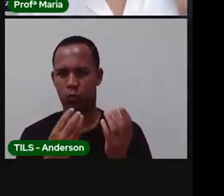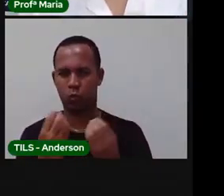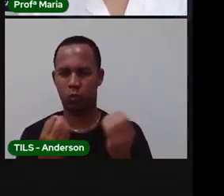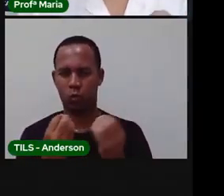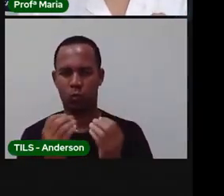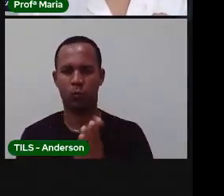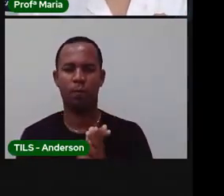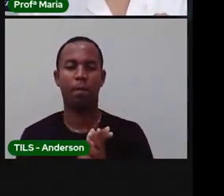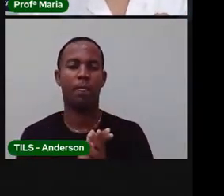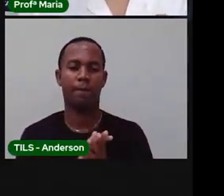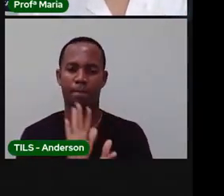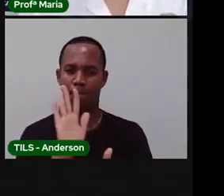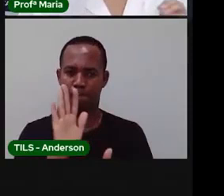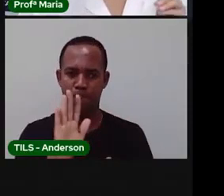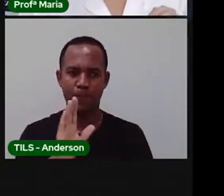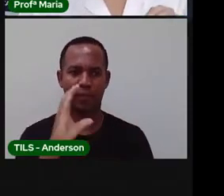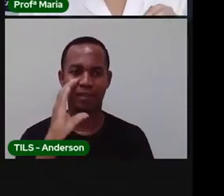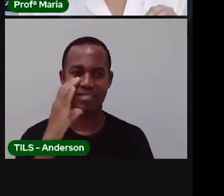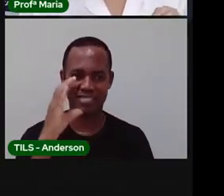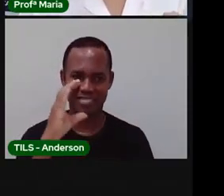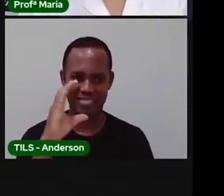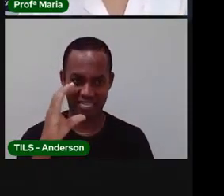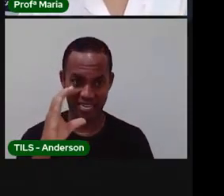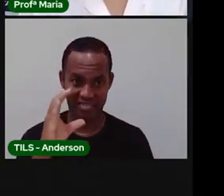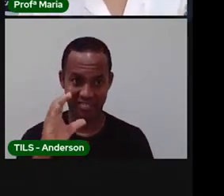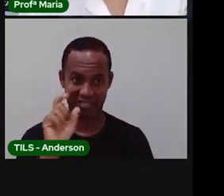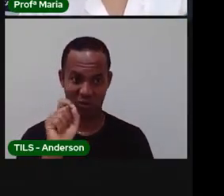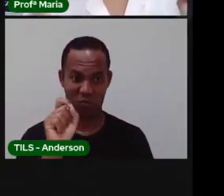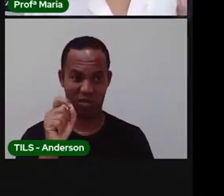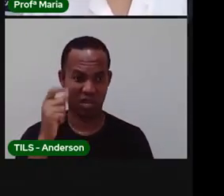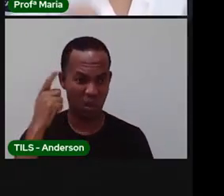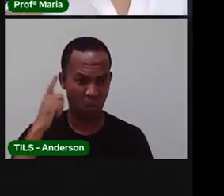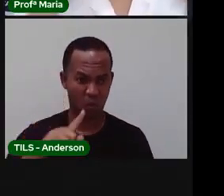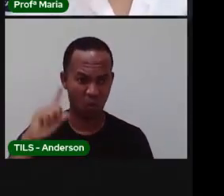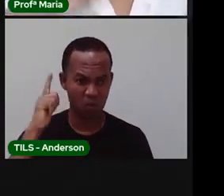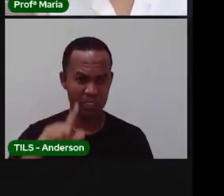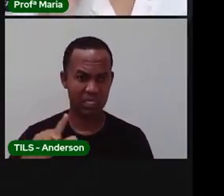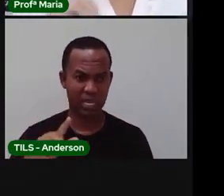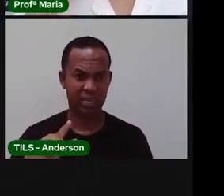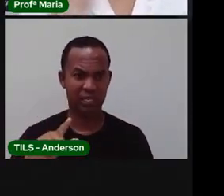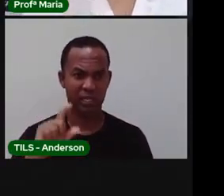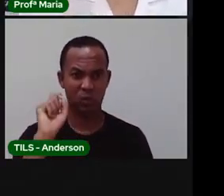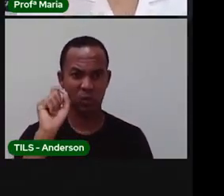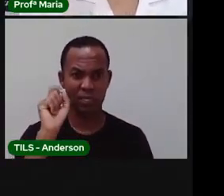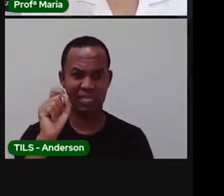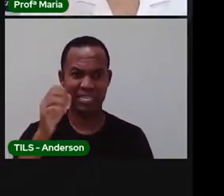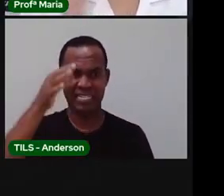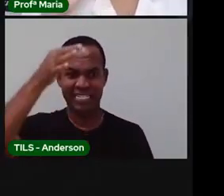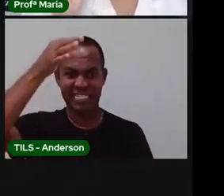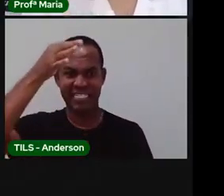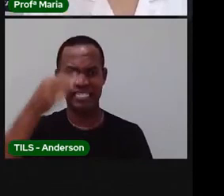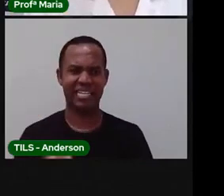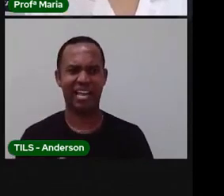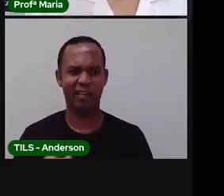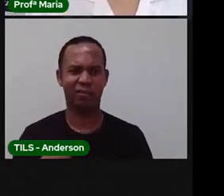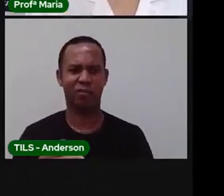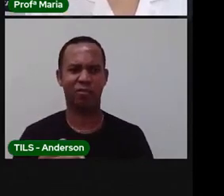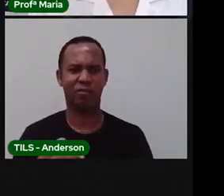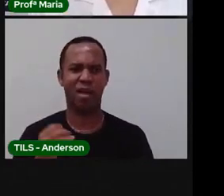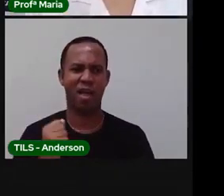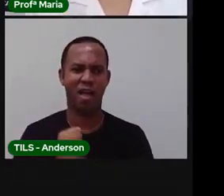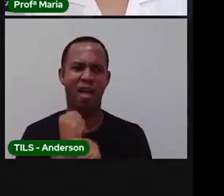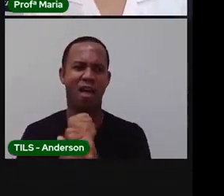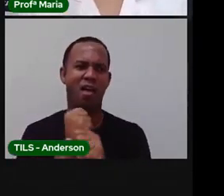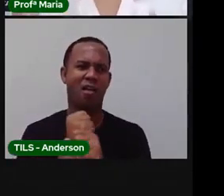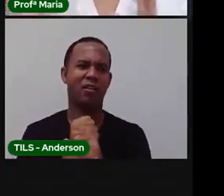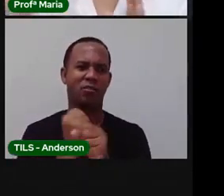A ciência, ela não consegue dizer assim, com precisão vai ser desse jeito.